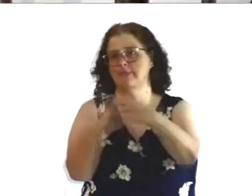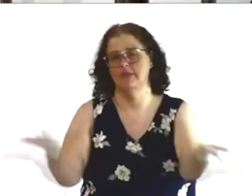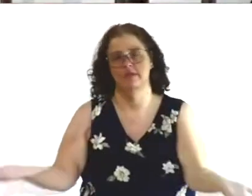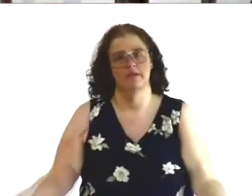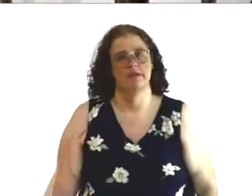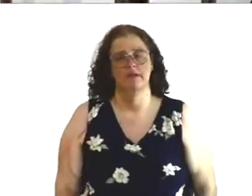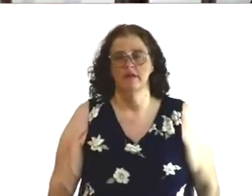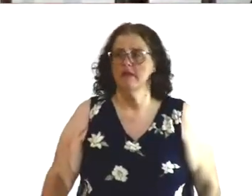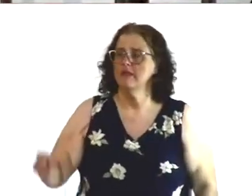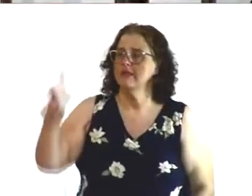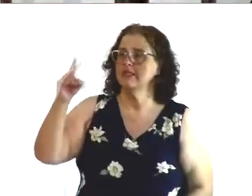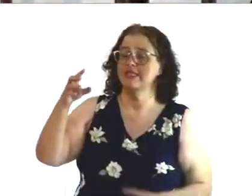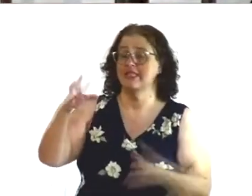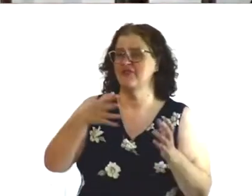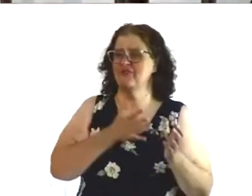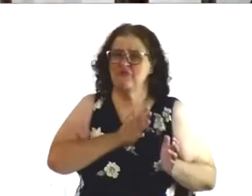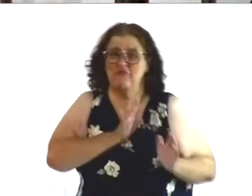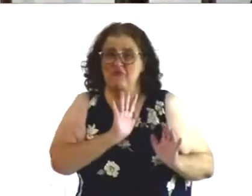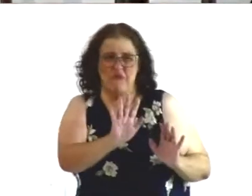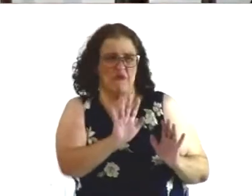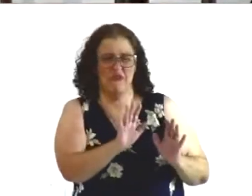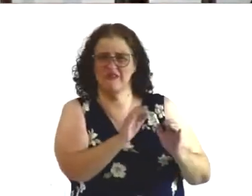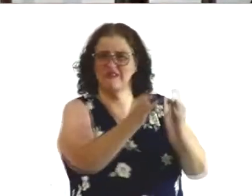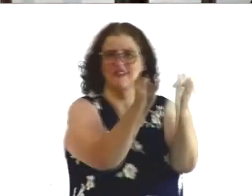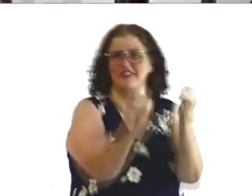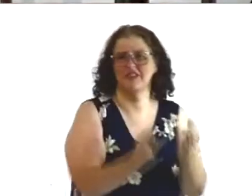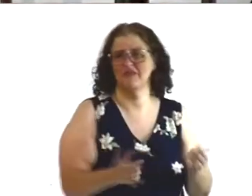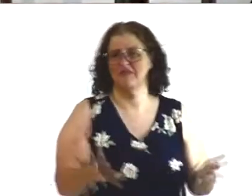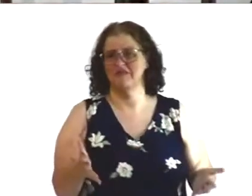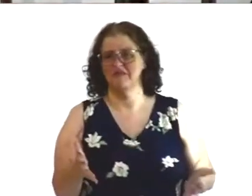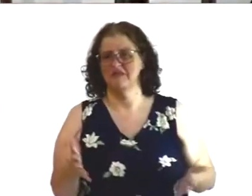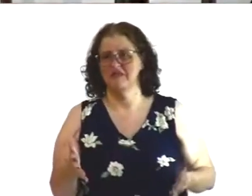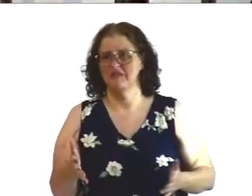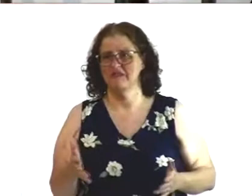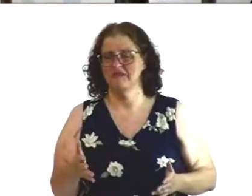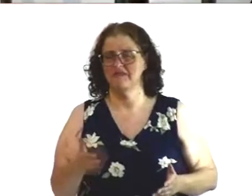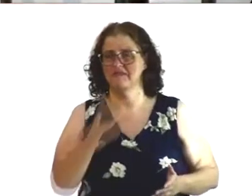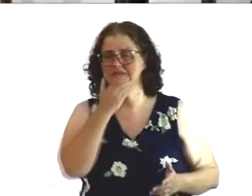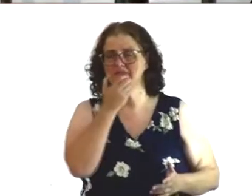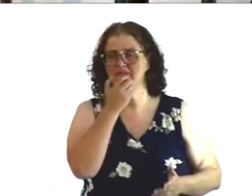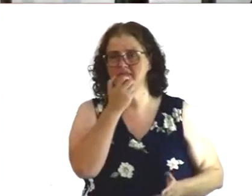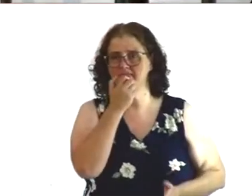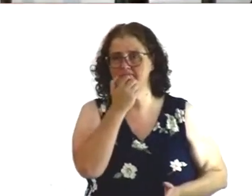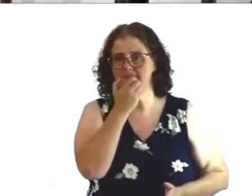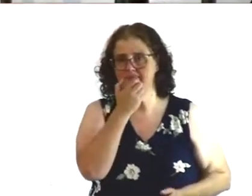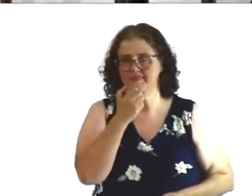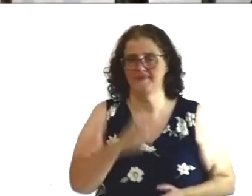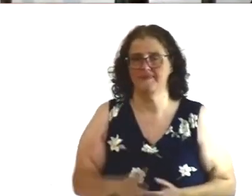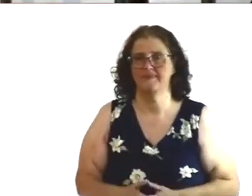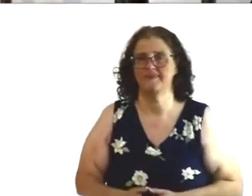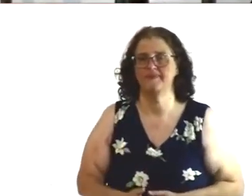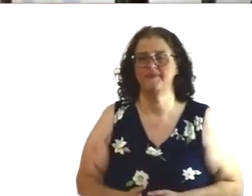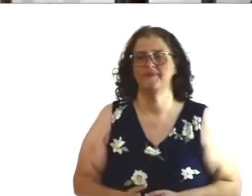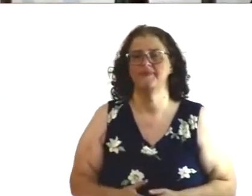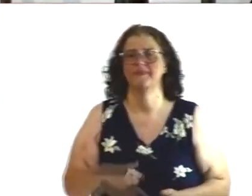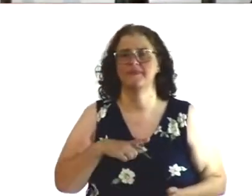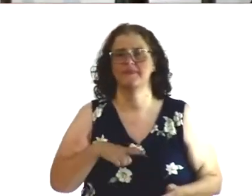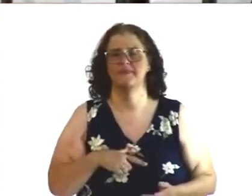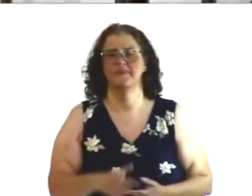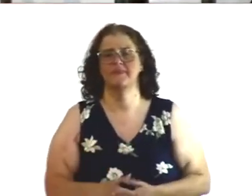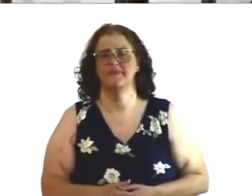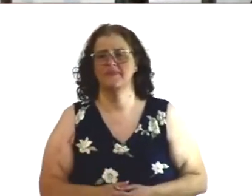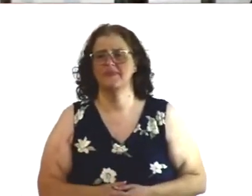Então eles vão para um novo conselho, pensam, é verdade, temos uma resposta para Josué, chegam e dizem,